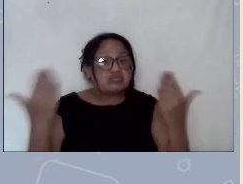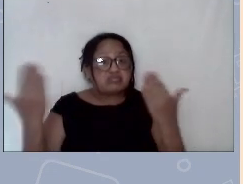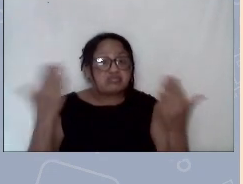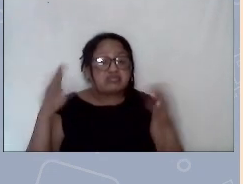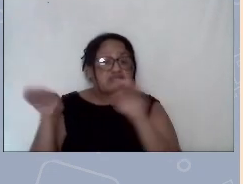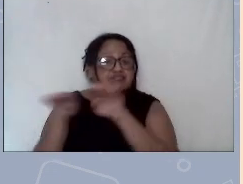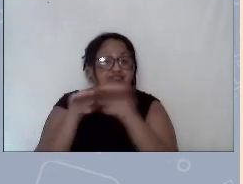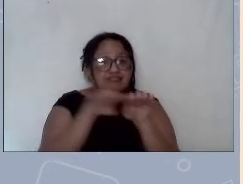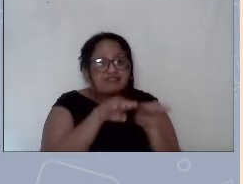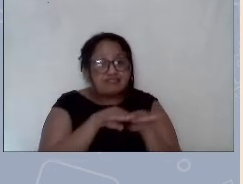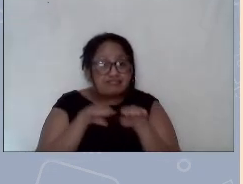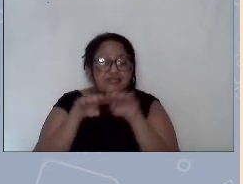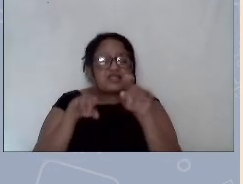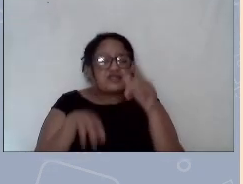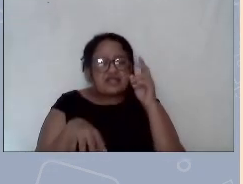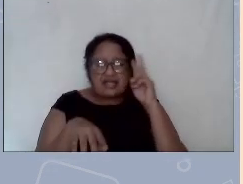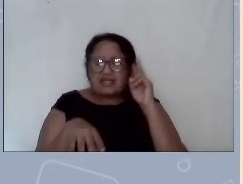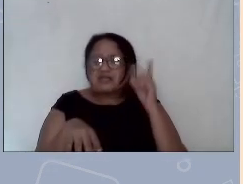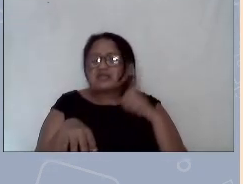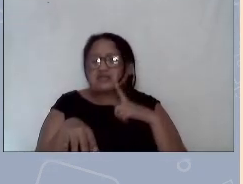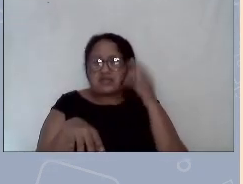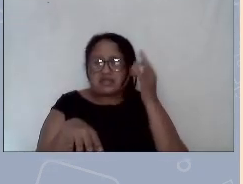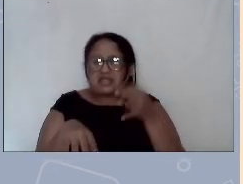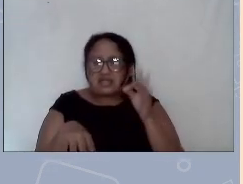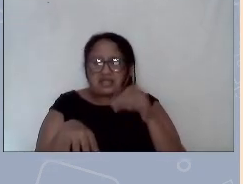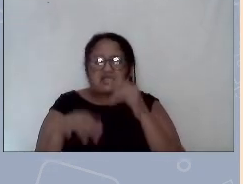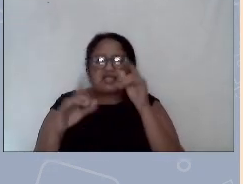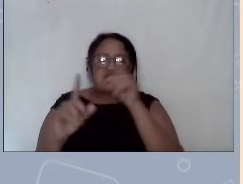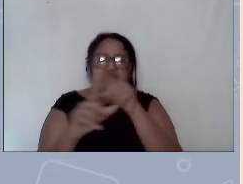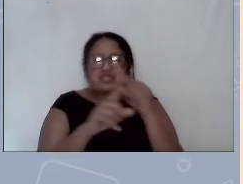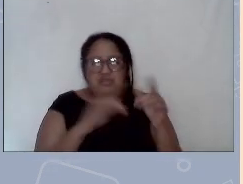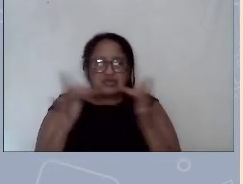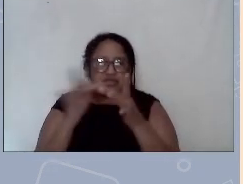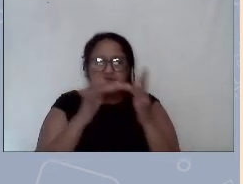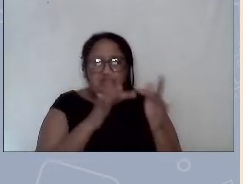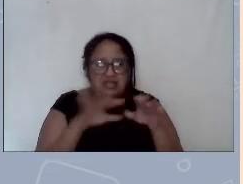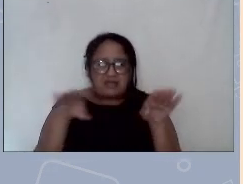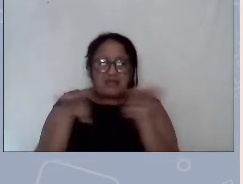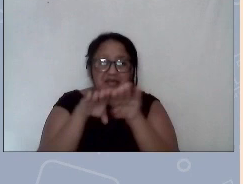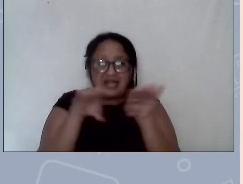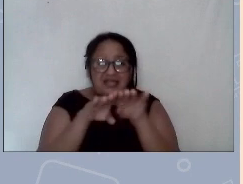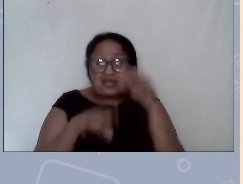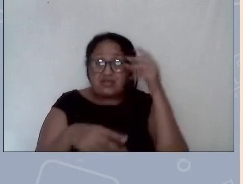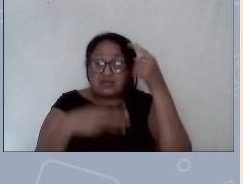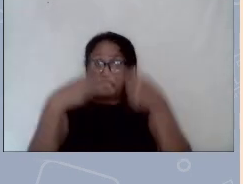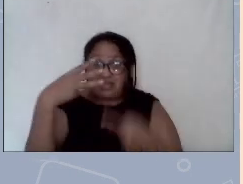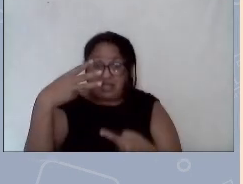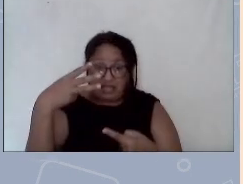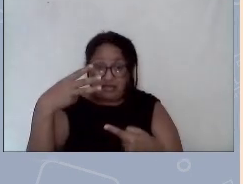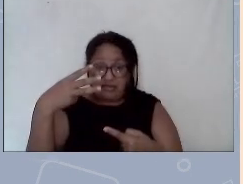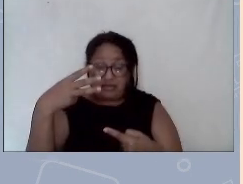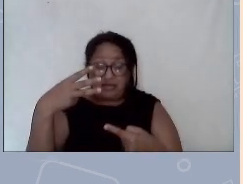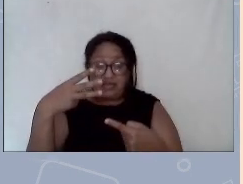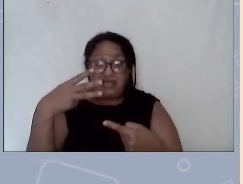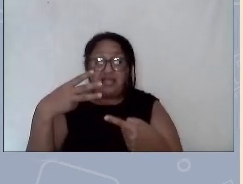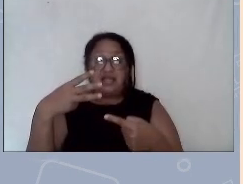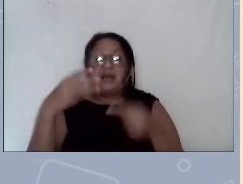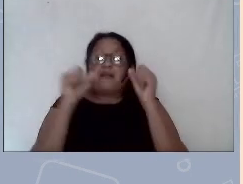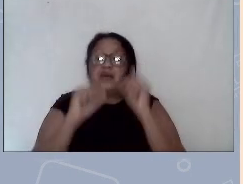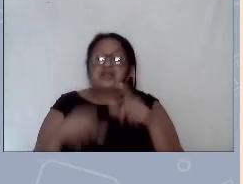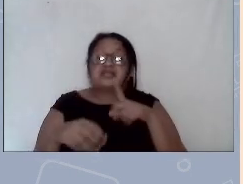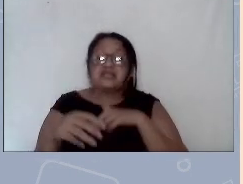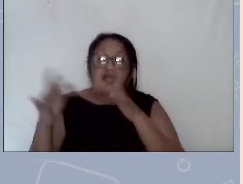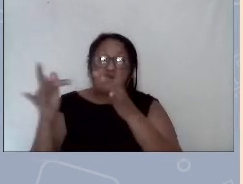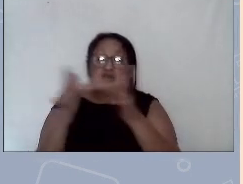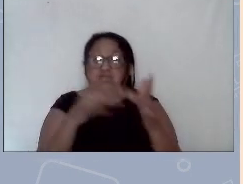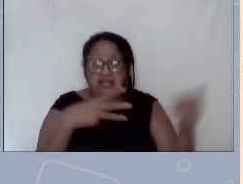que você lembra que os tipos de contato entre placas são três as placas podem ter contatos